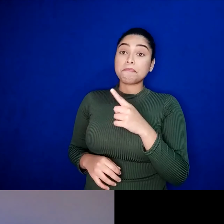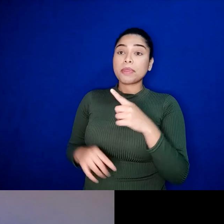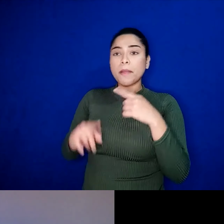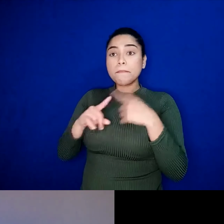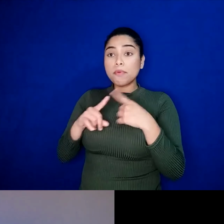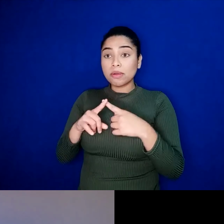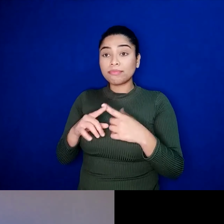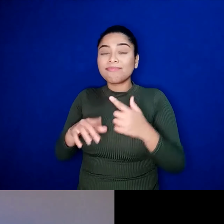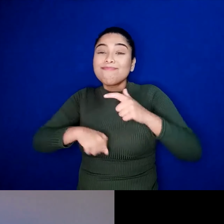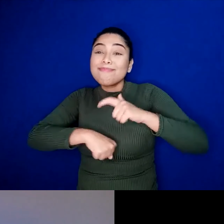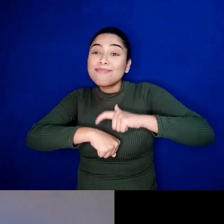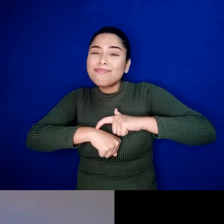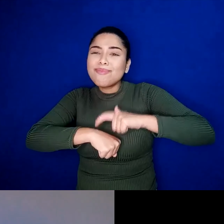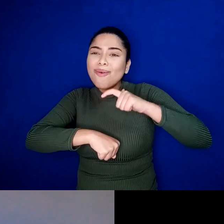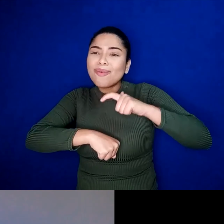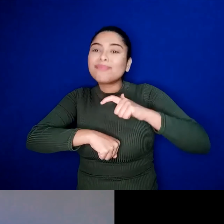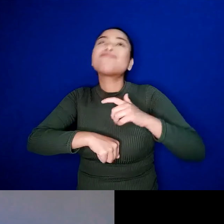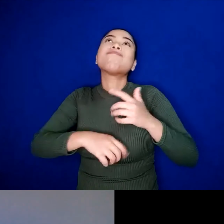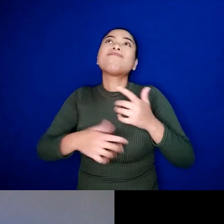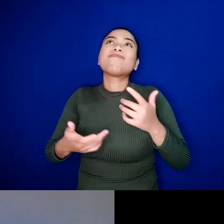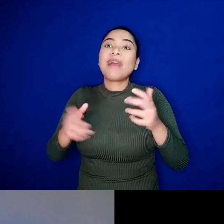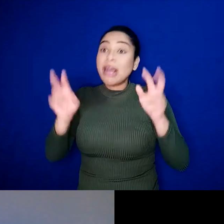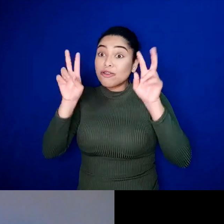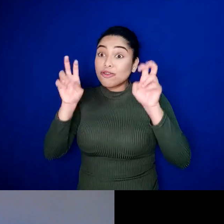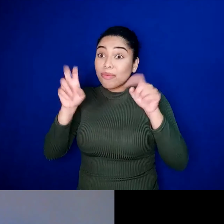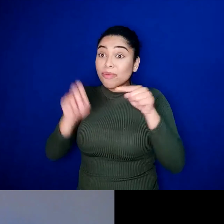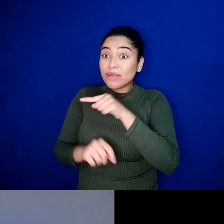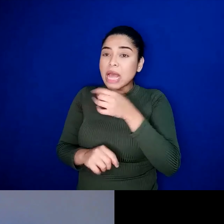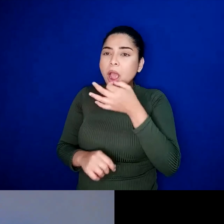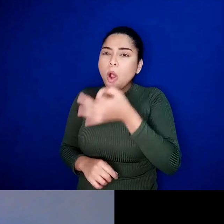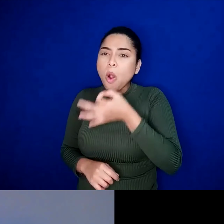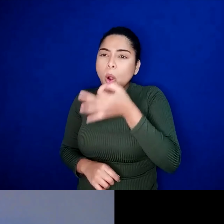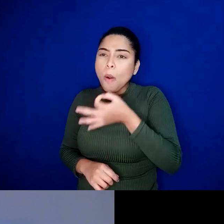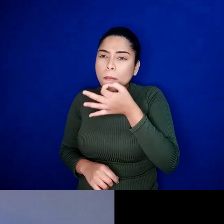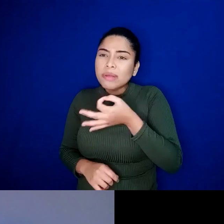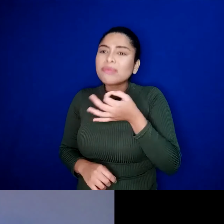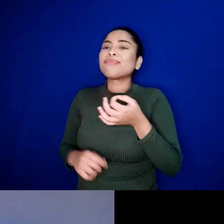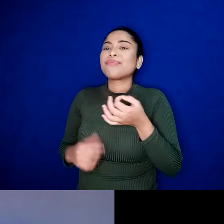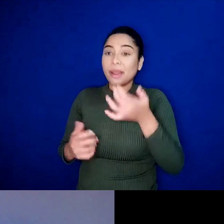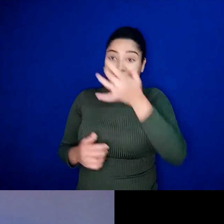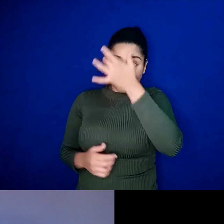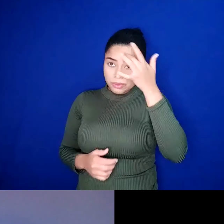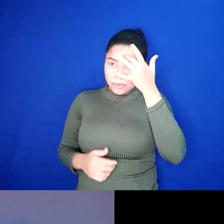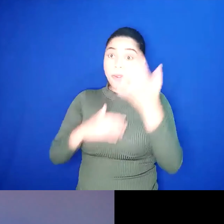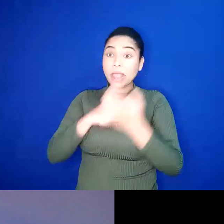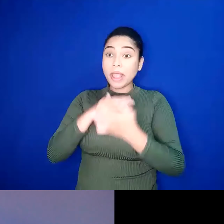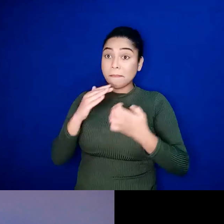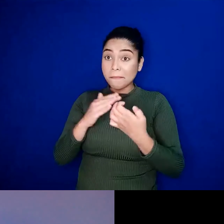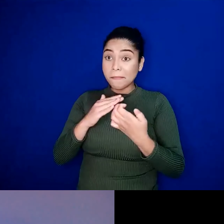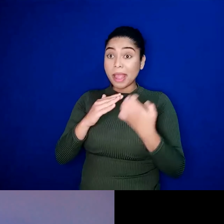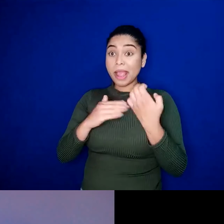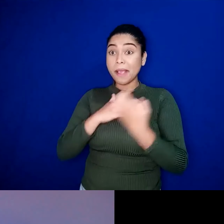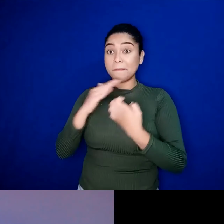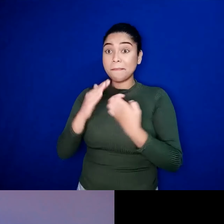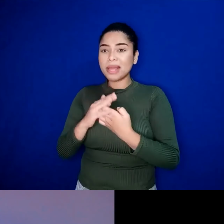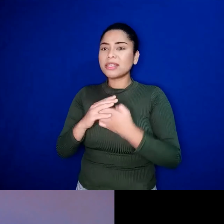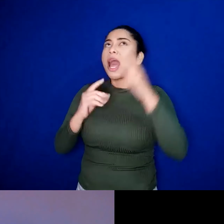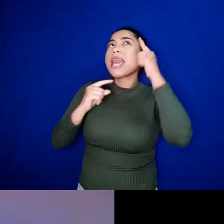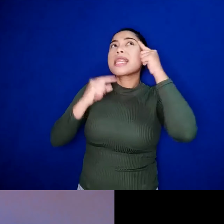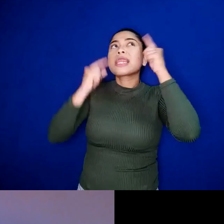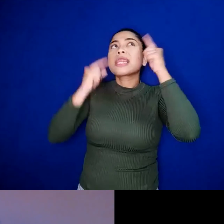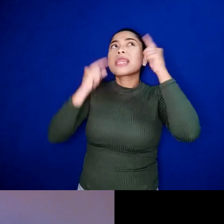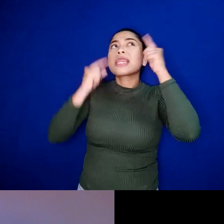assim quando você essa questão que você comentou das pessoas das empresas criarem os produtos e só a pensar